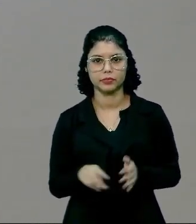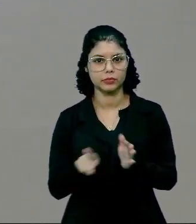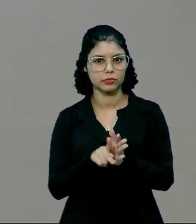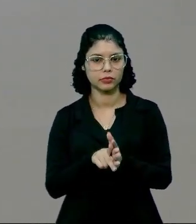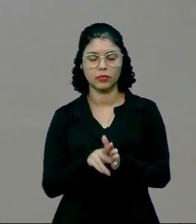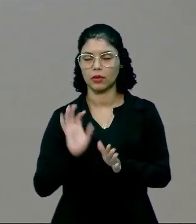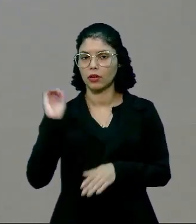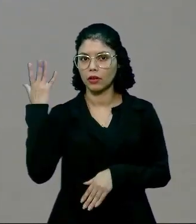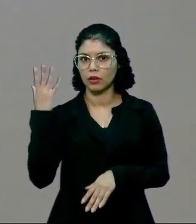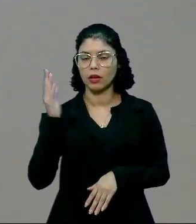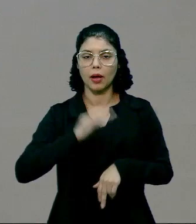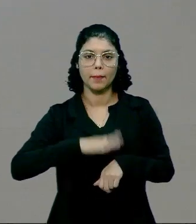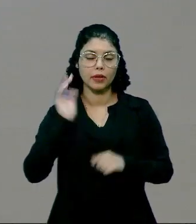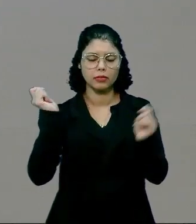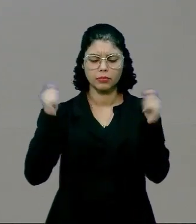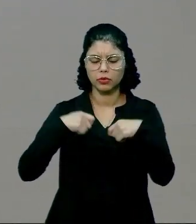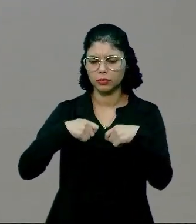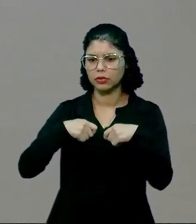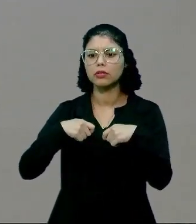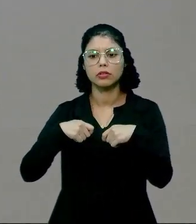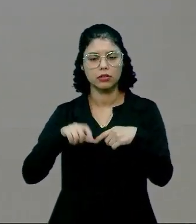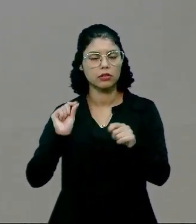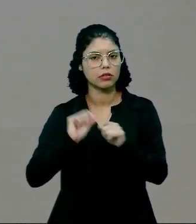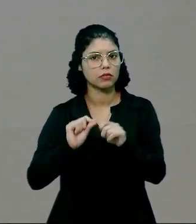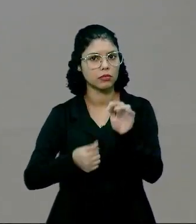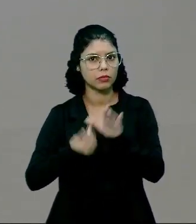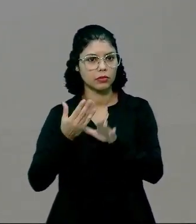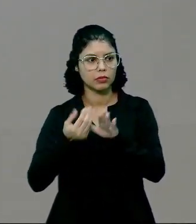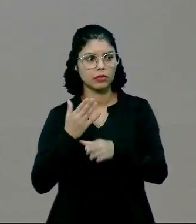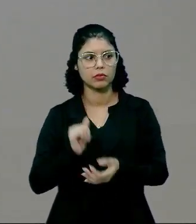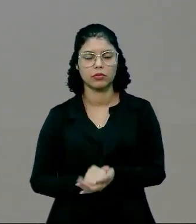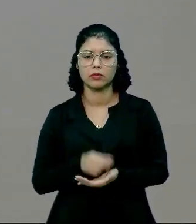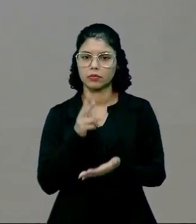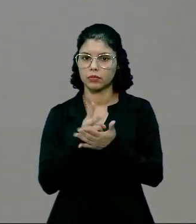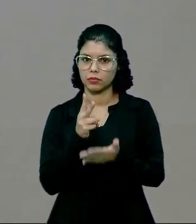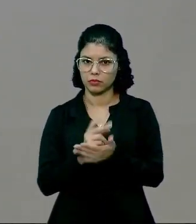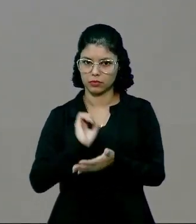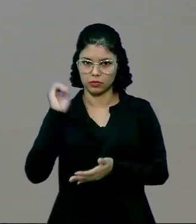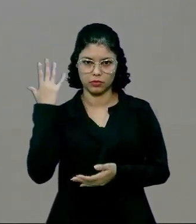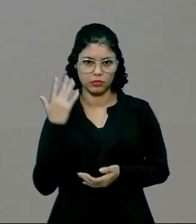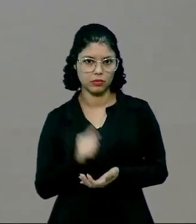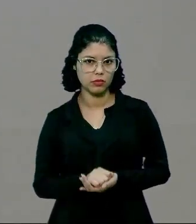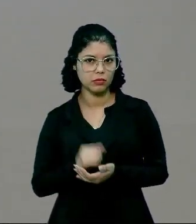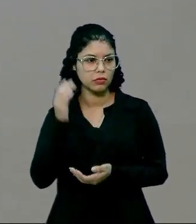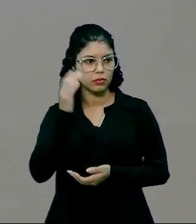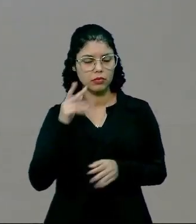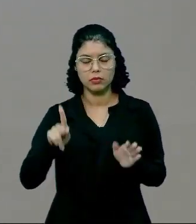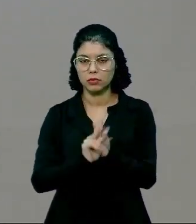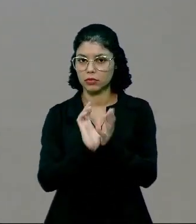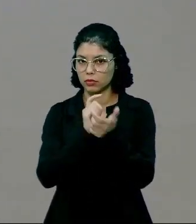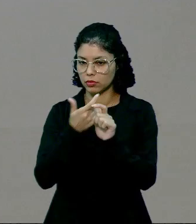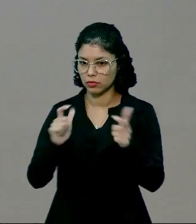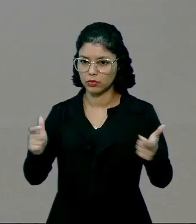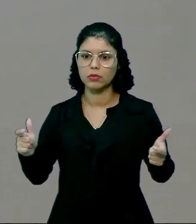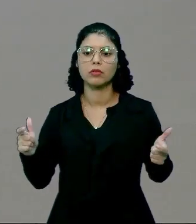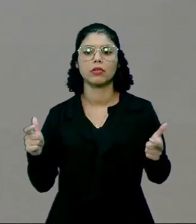logo eu tenho mais possibilidades de formar produtos Então sempre que houveram a concentração maior as reações serão